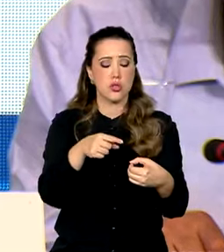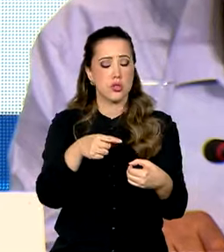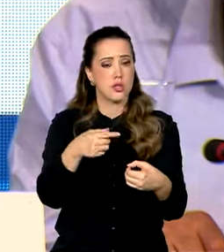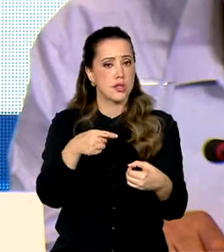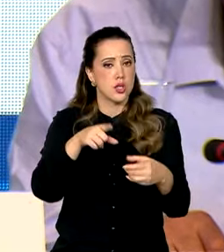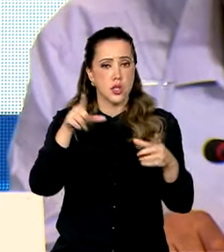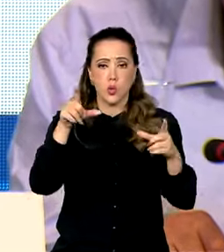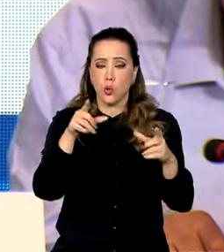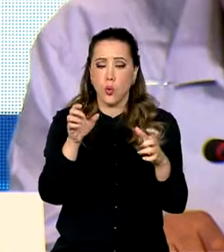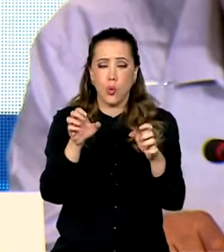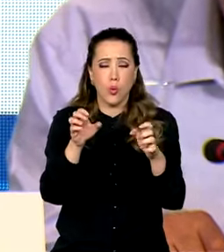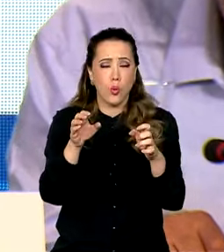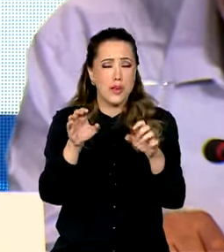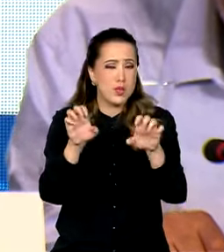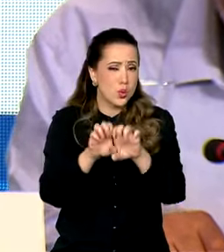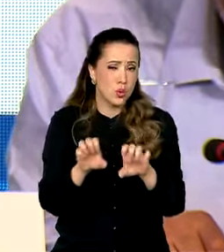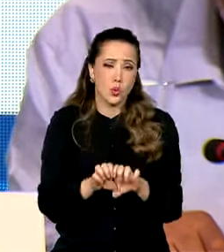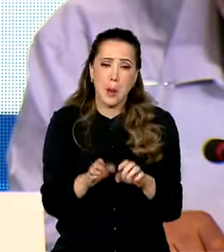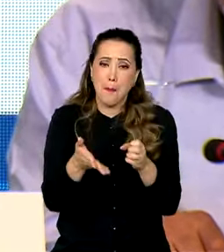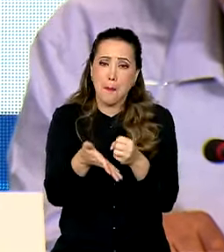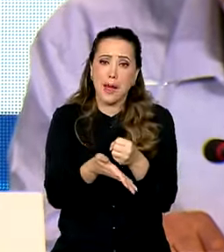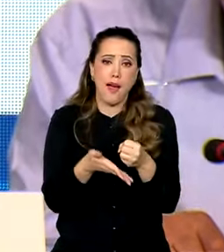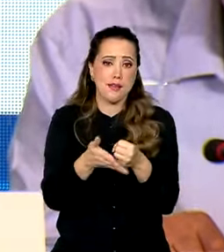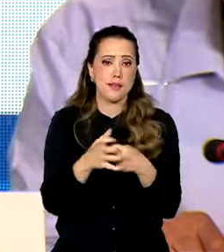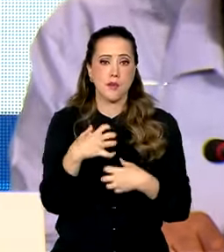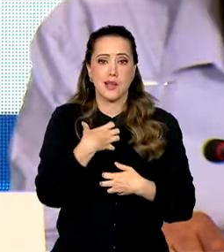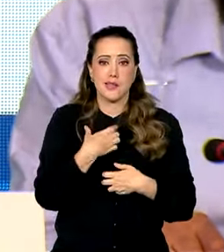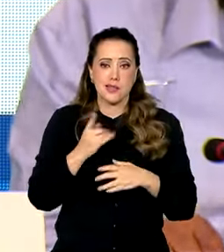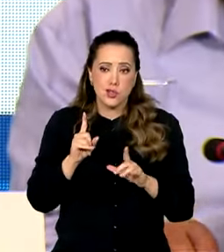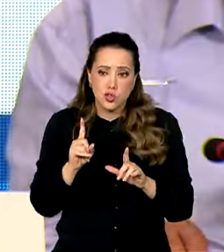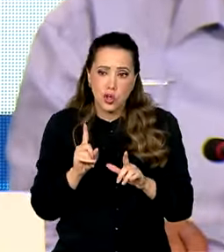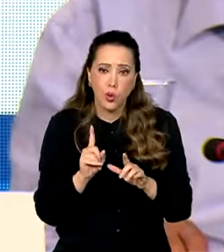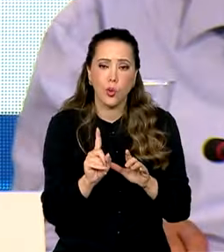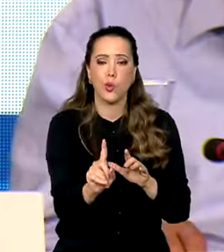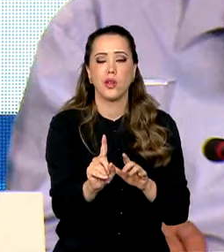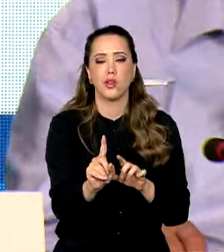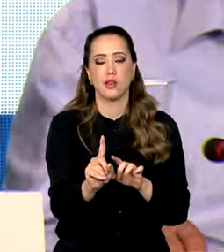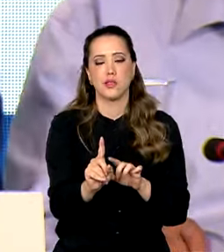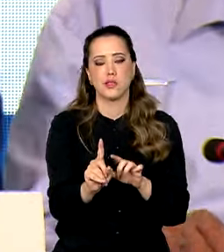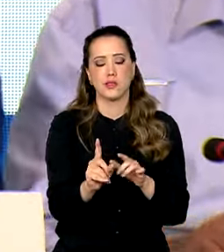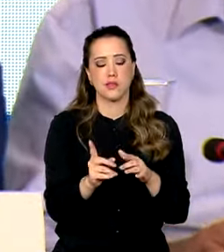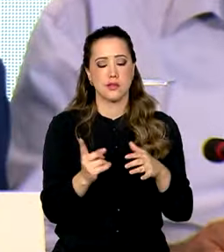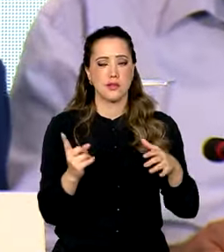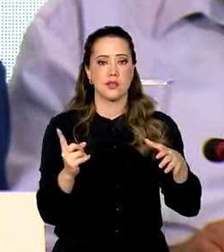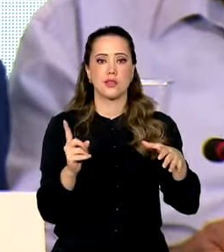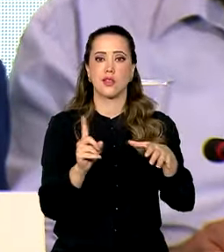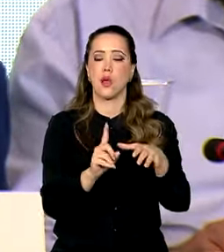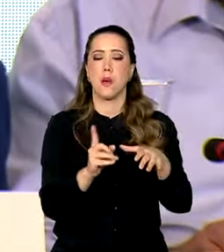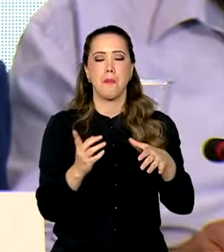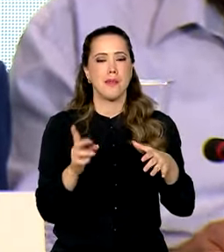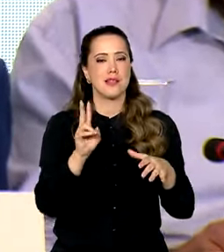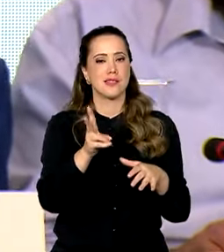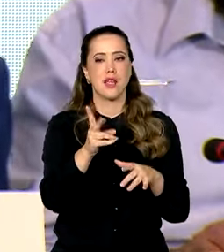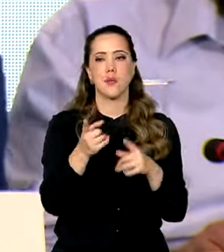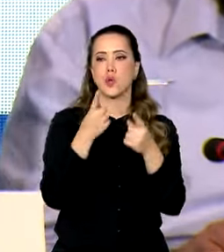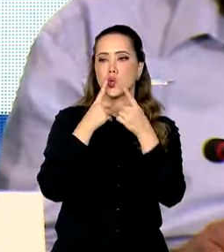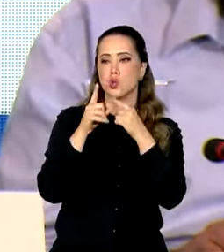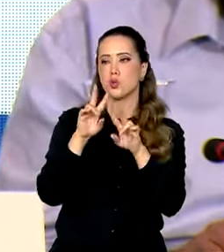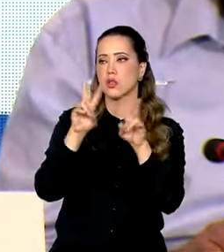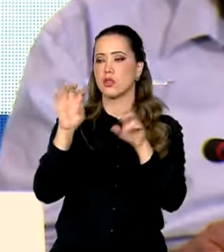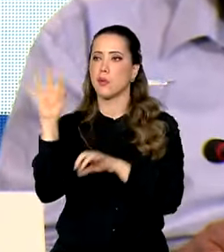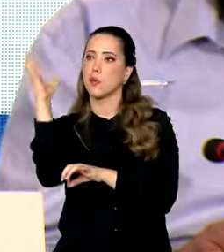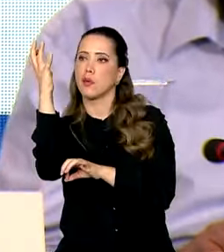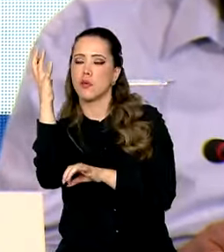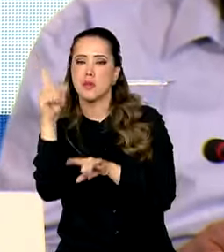mínima infraestrutura para que elas possam se sentir incluídas dentro do projeto. Mas se insiste em discutir meio ambiente